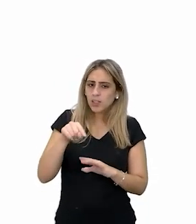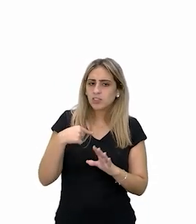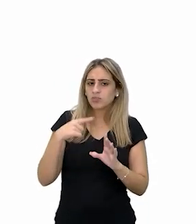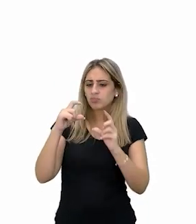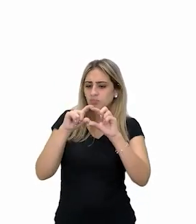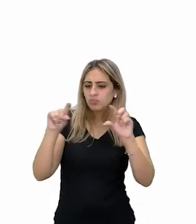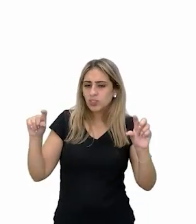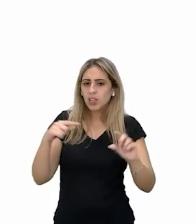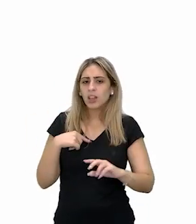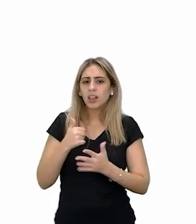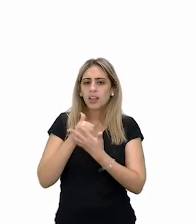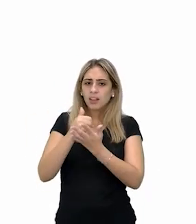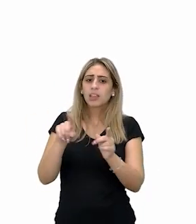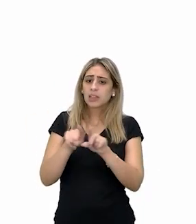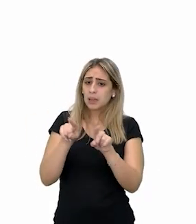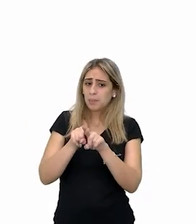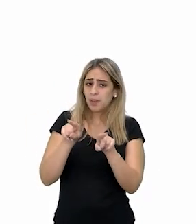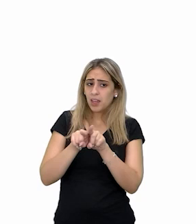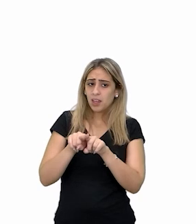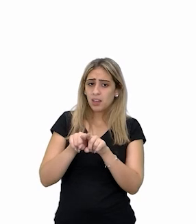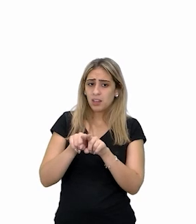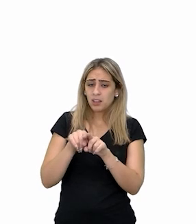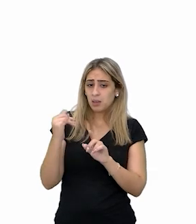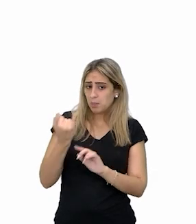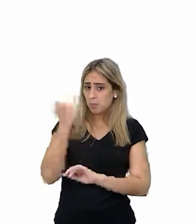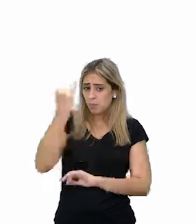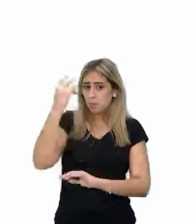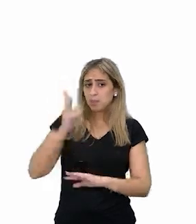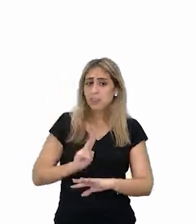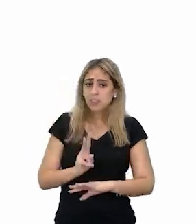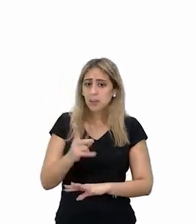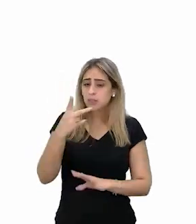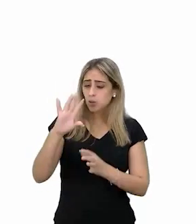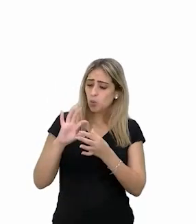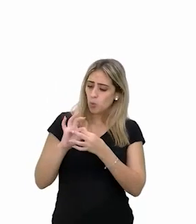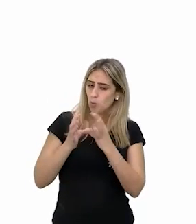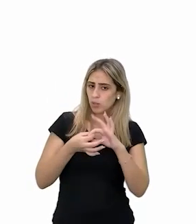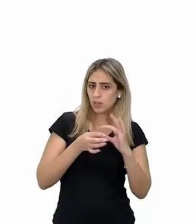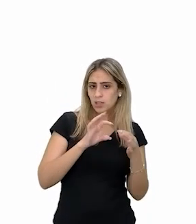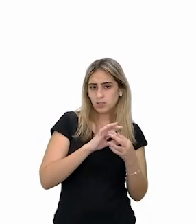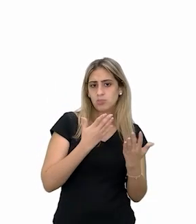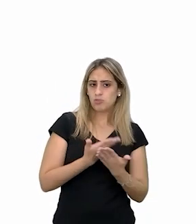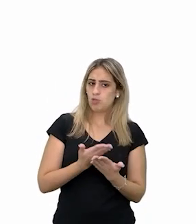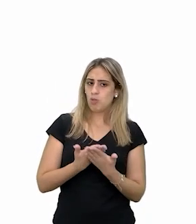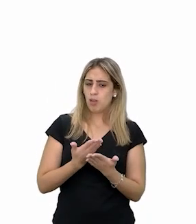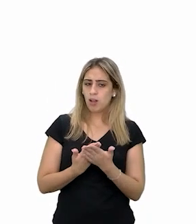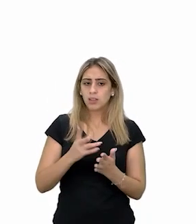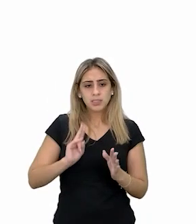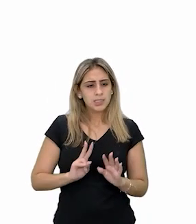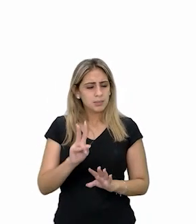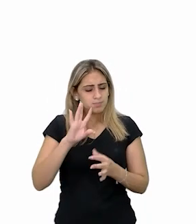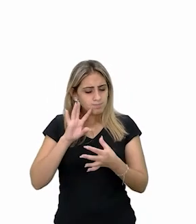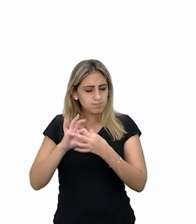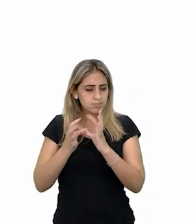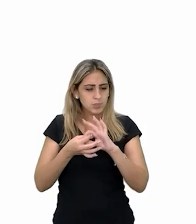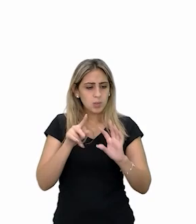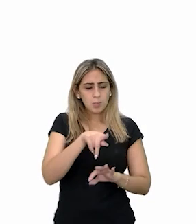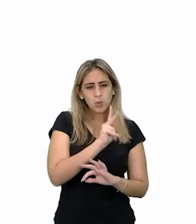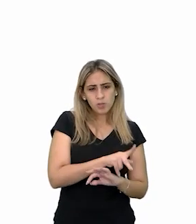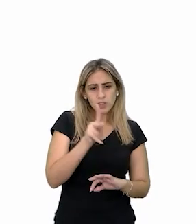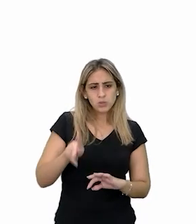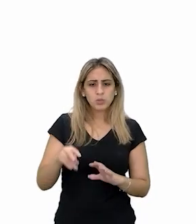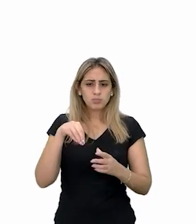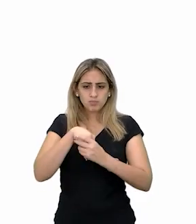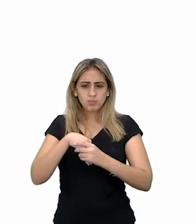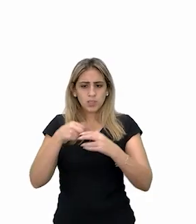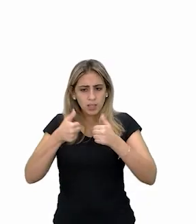retomada, levando em consideração, né, sempre o seu contexto escolar, né? Então, dentro desse seu contexto, o professor, né, atua